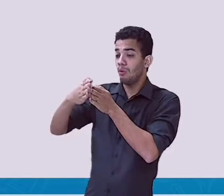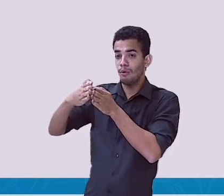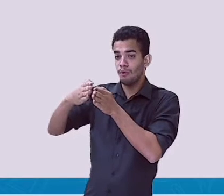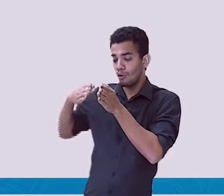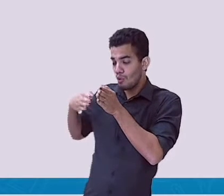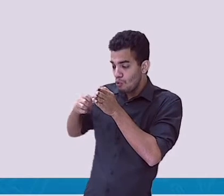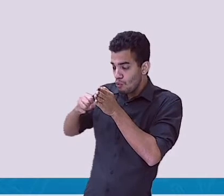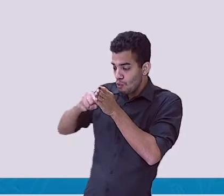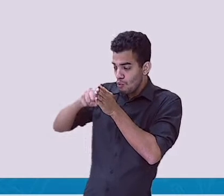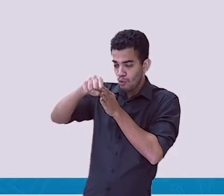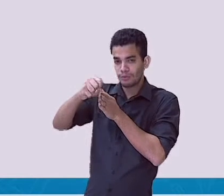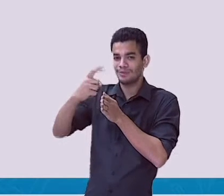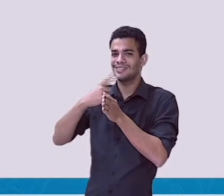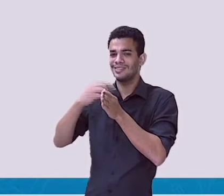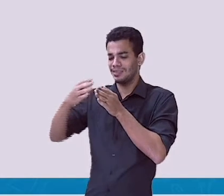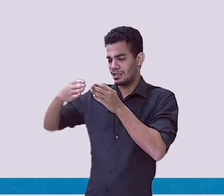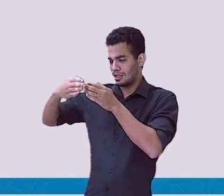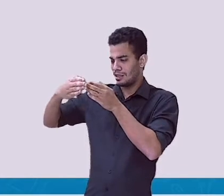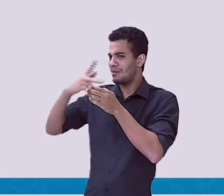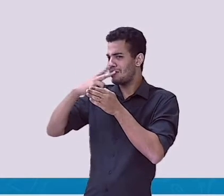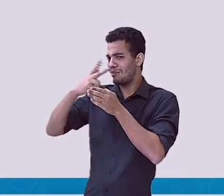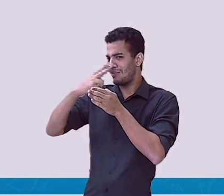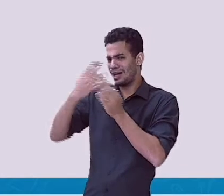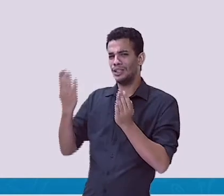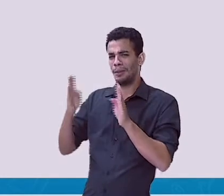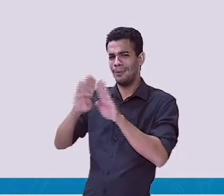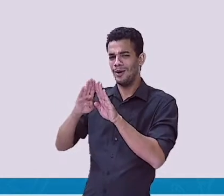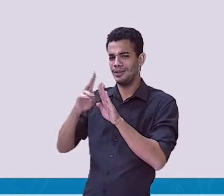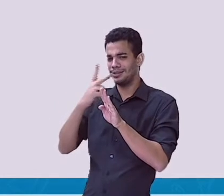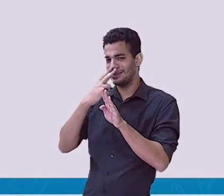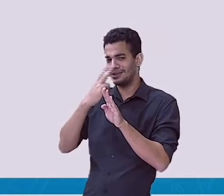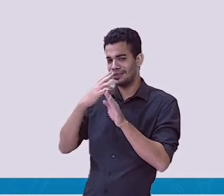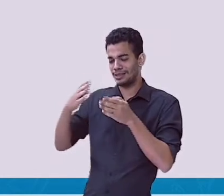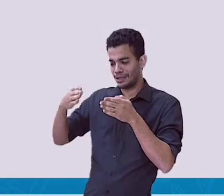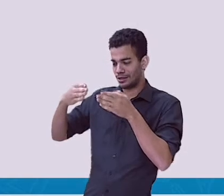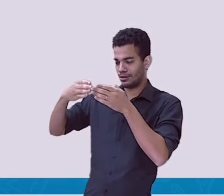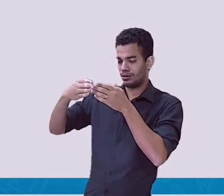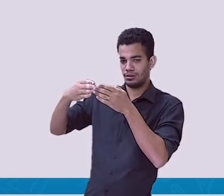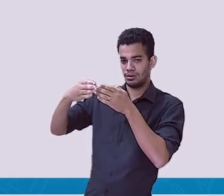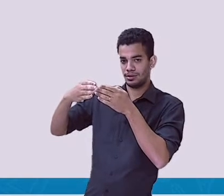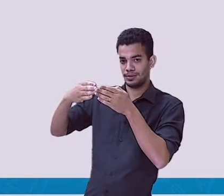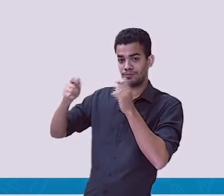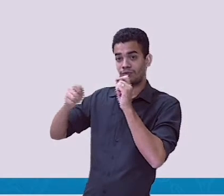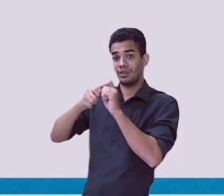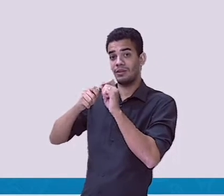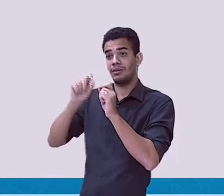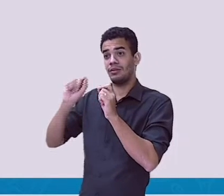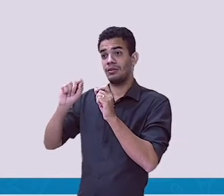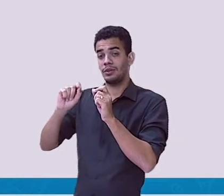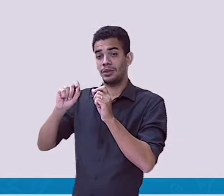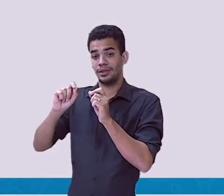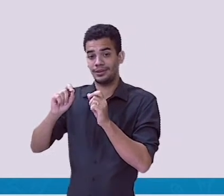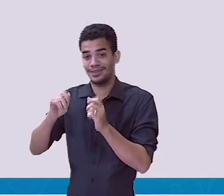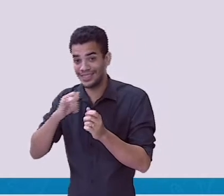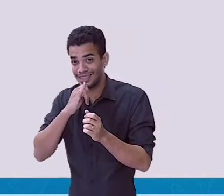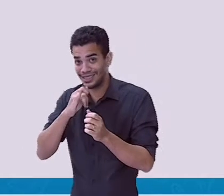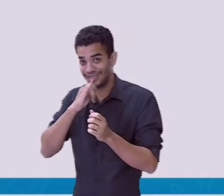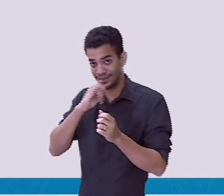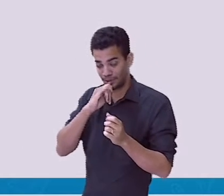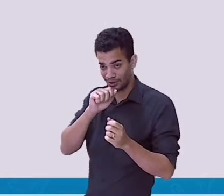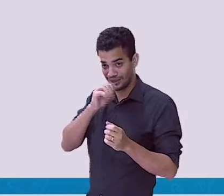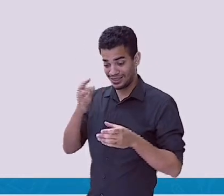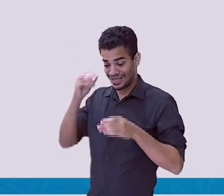sangue circule em um único sentido. Então, ela não permite que o sangue retorne. Uma coisa que é muito